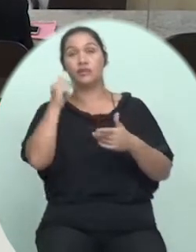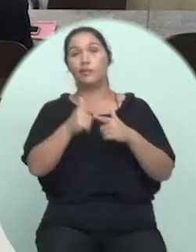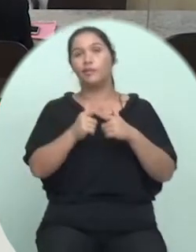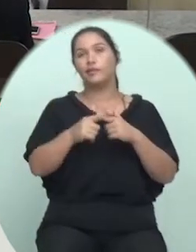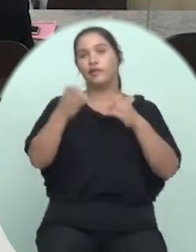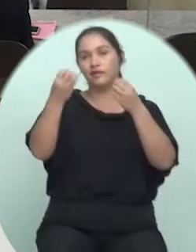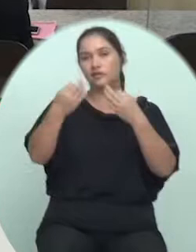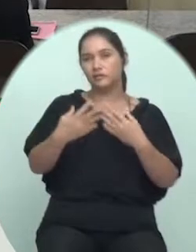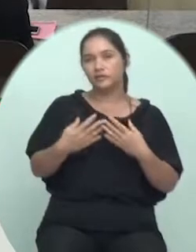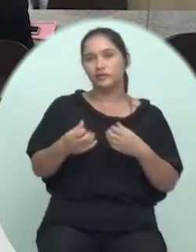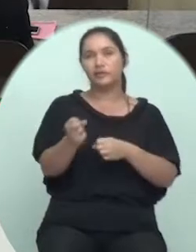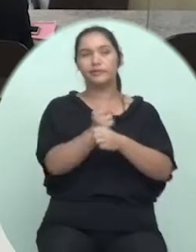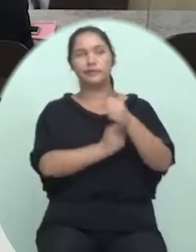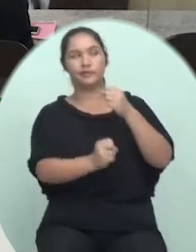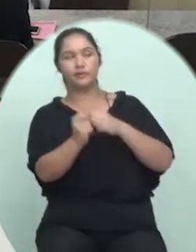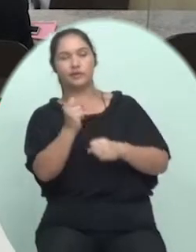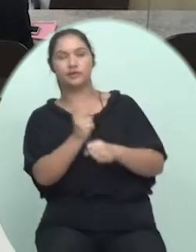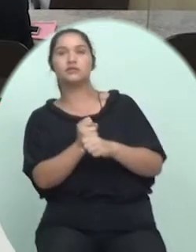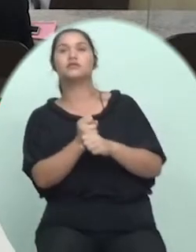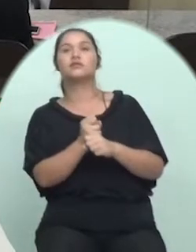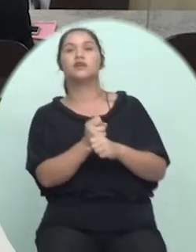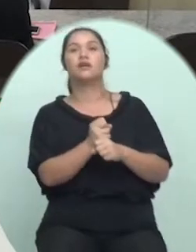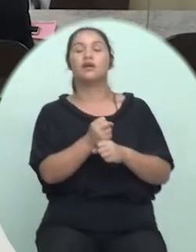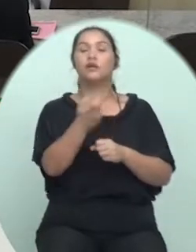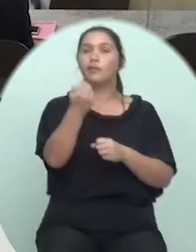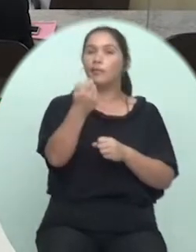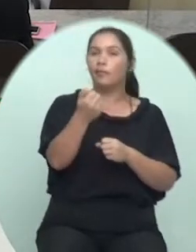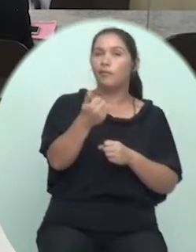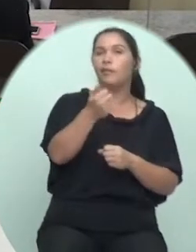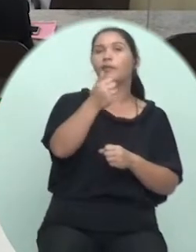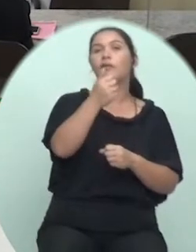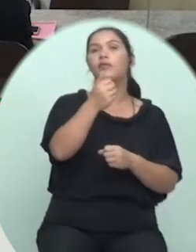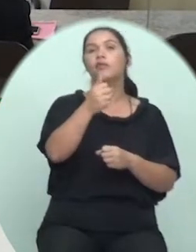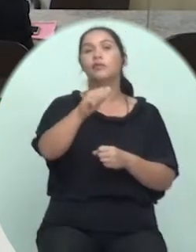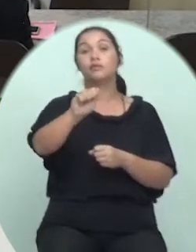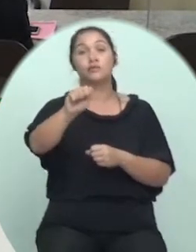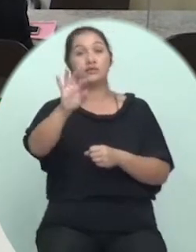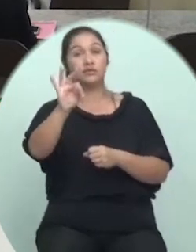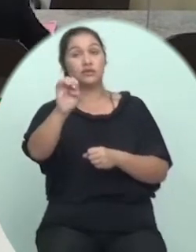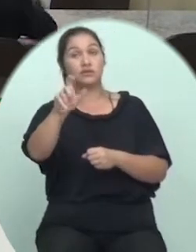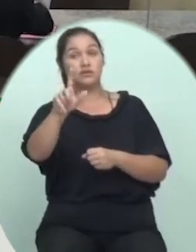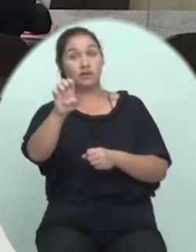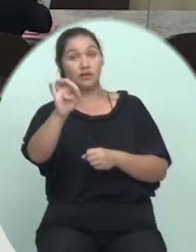passado e que precisa, que tem poucas pessoas usando, tem que dar